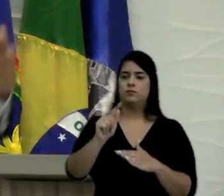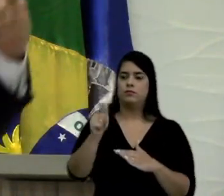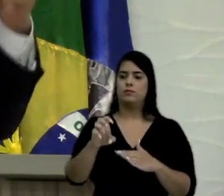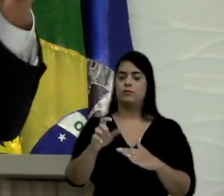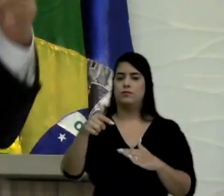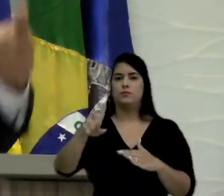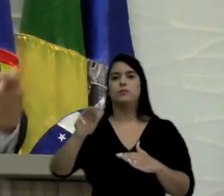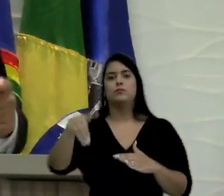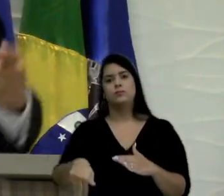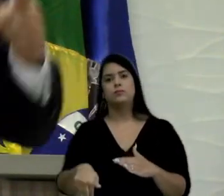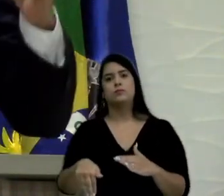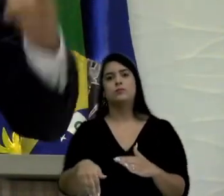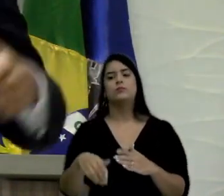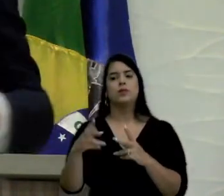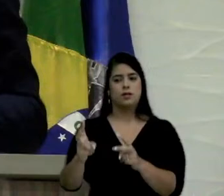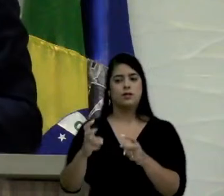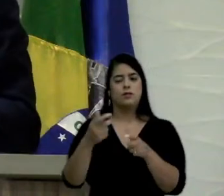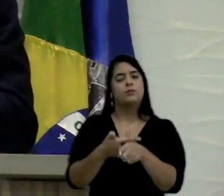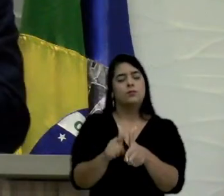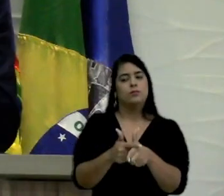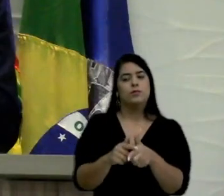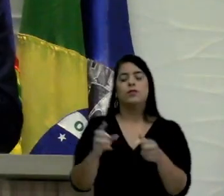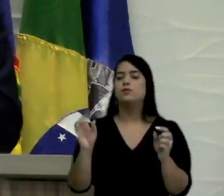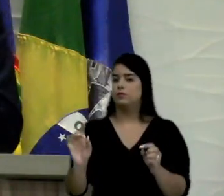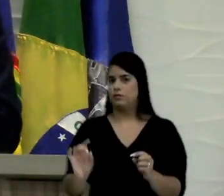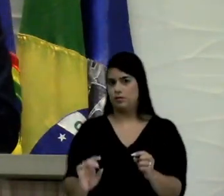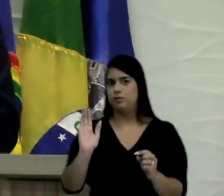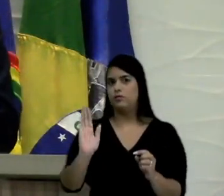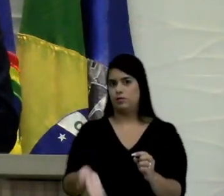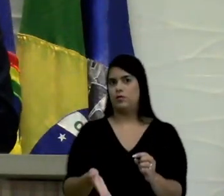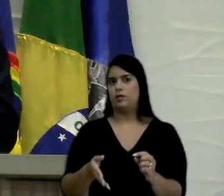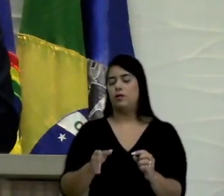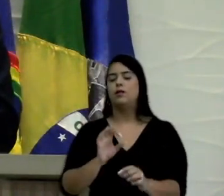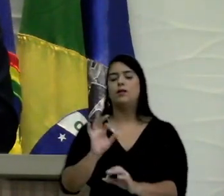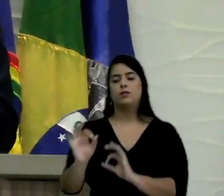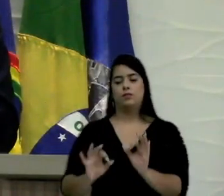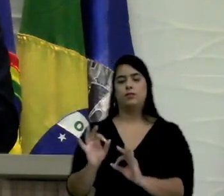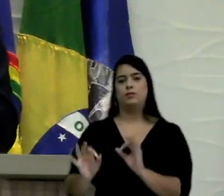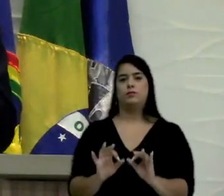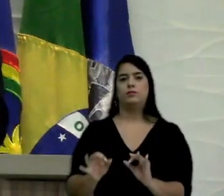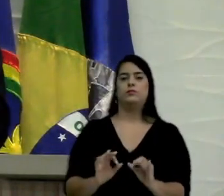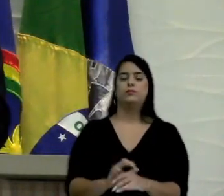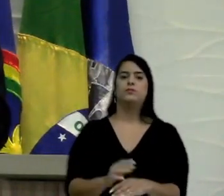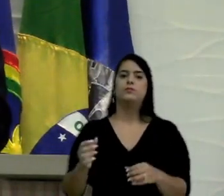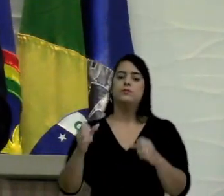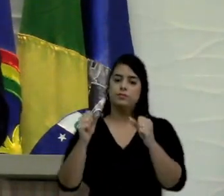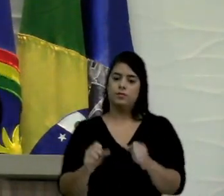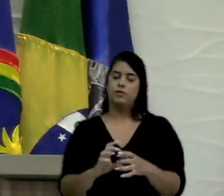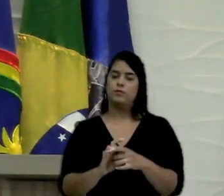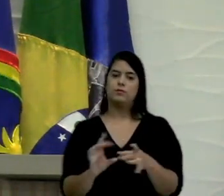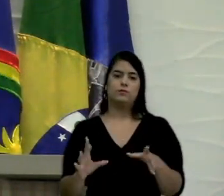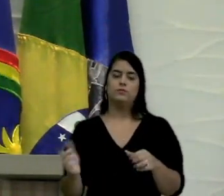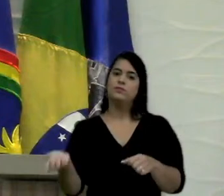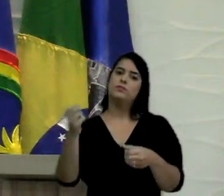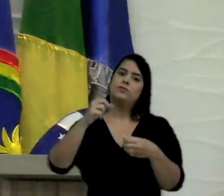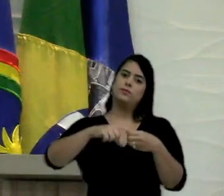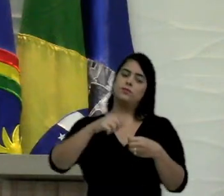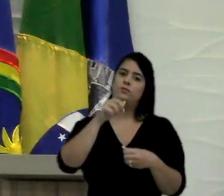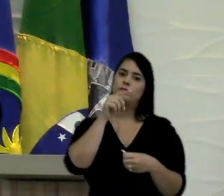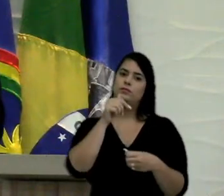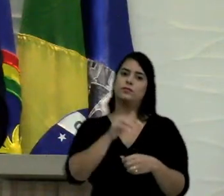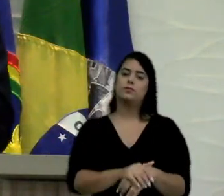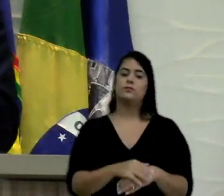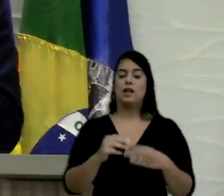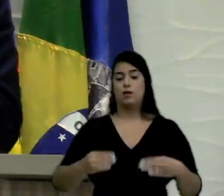Joaquim Soares centro da cidade de Vila Delma possa voltar a receber água pela Compesa Então tudo isso são os aperos que o ministério